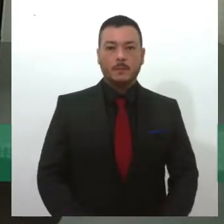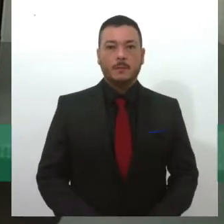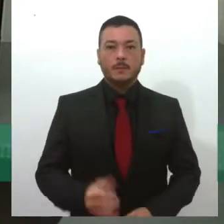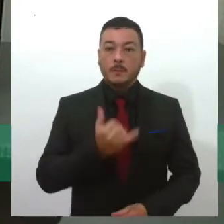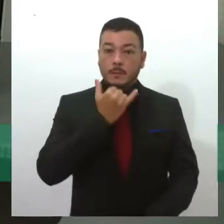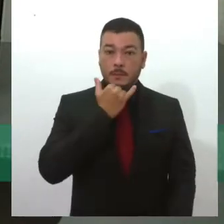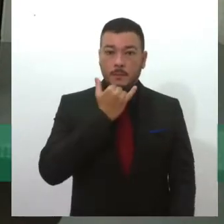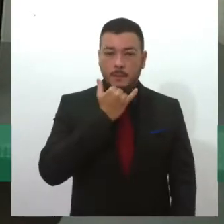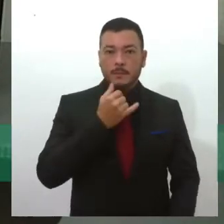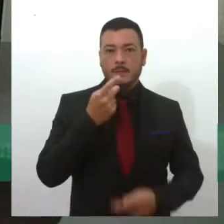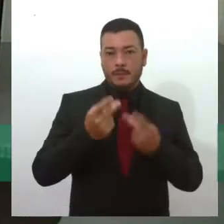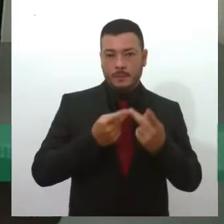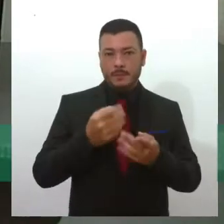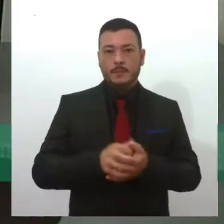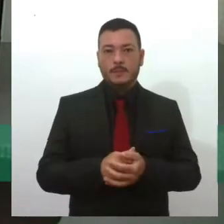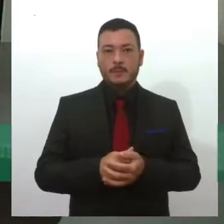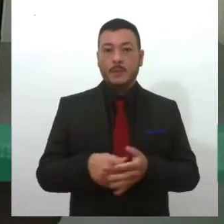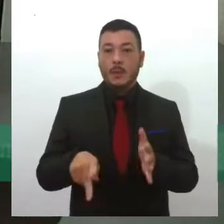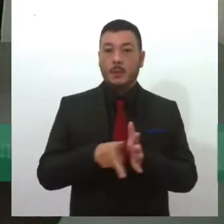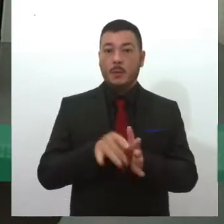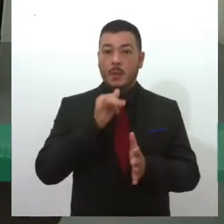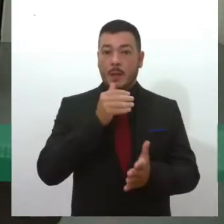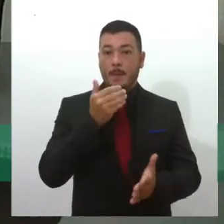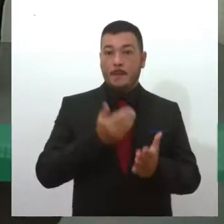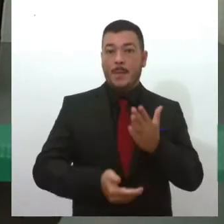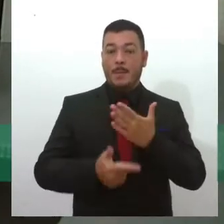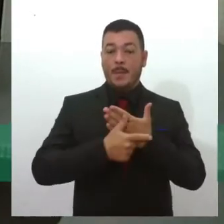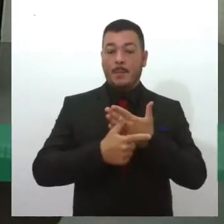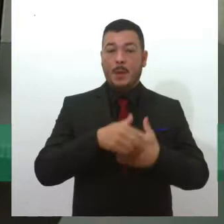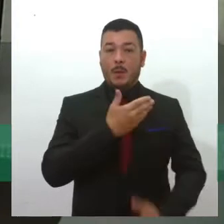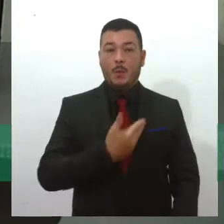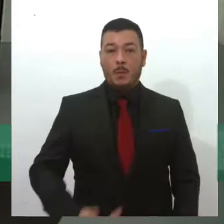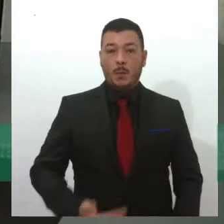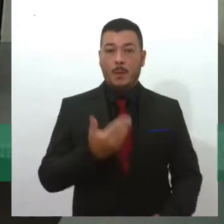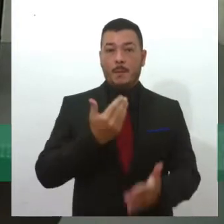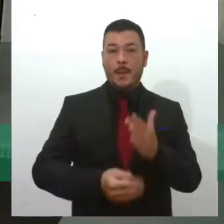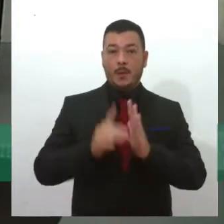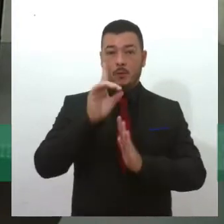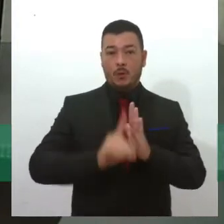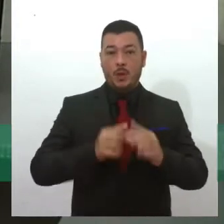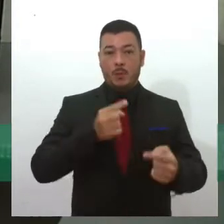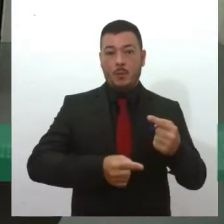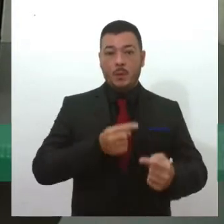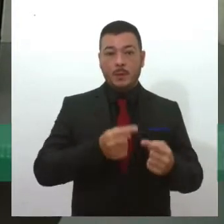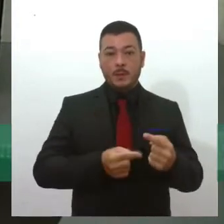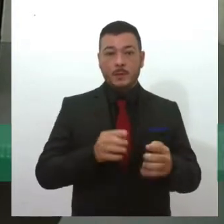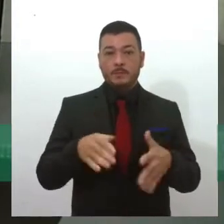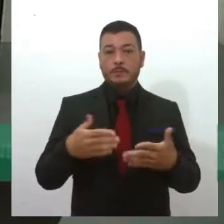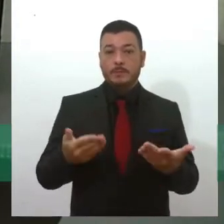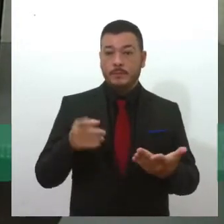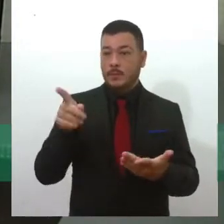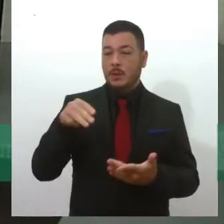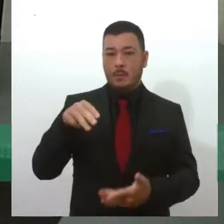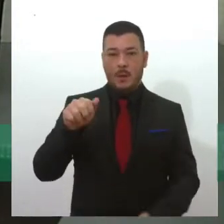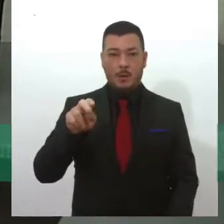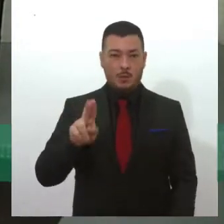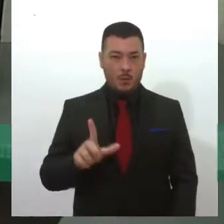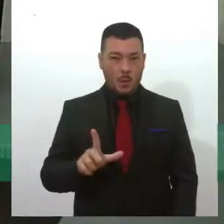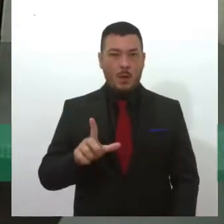Manuel, com relação à perda da função pública, né, dos direitos políticos, né? E aí depois o Manuel pode